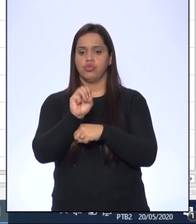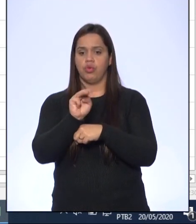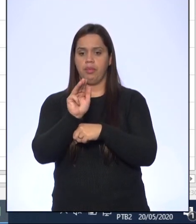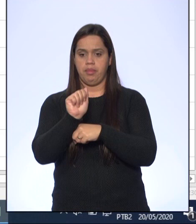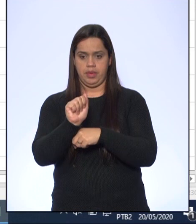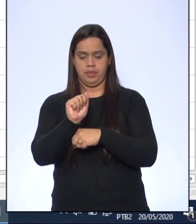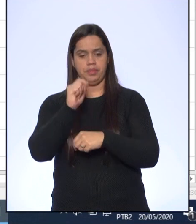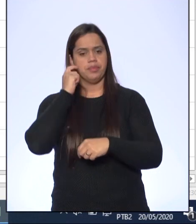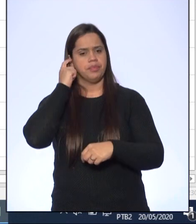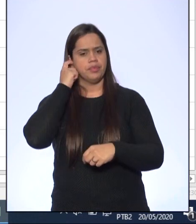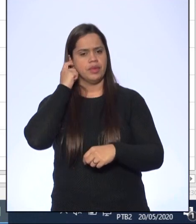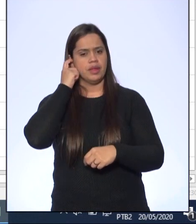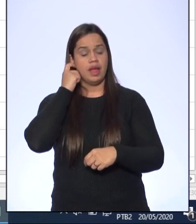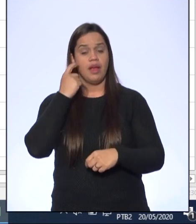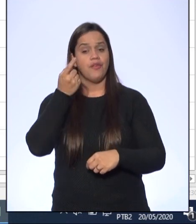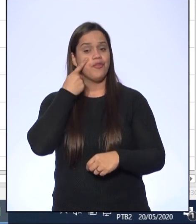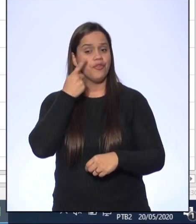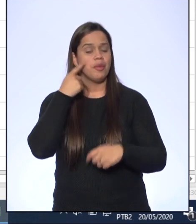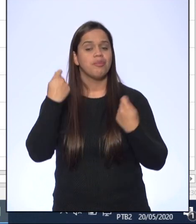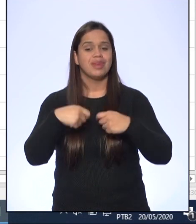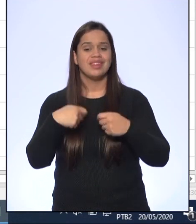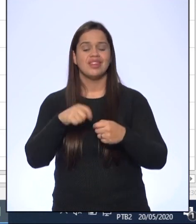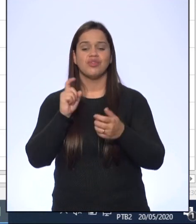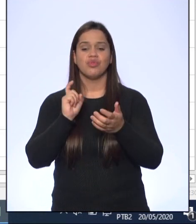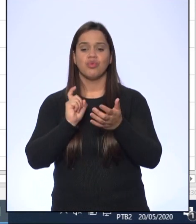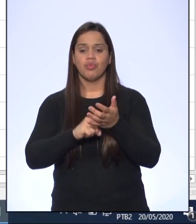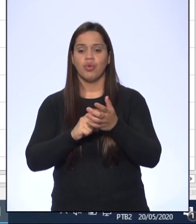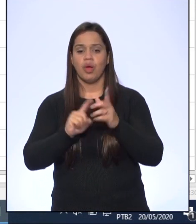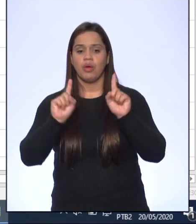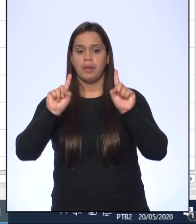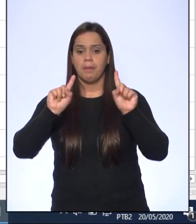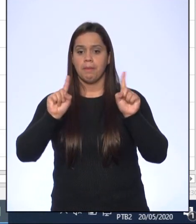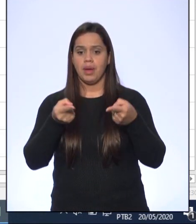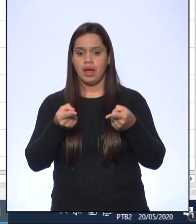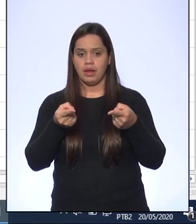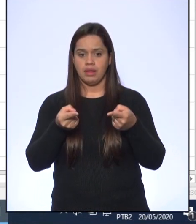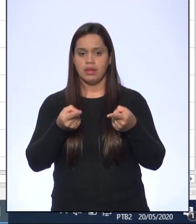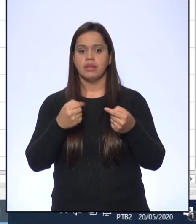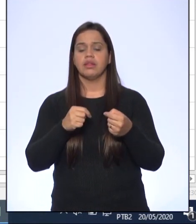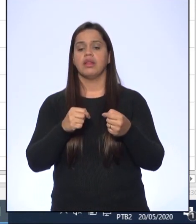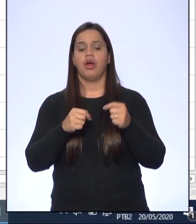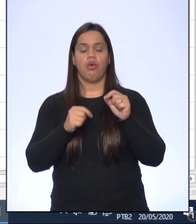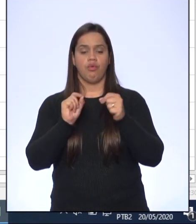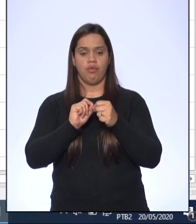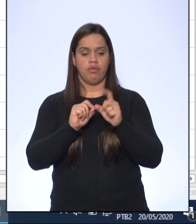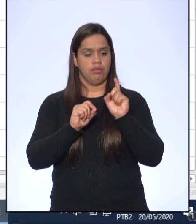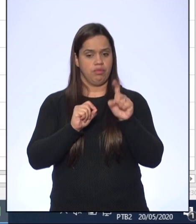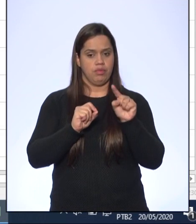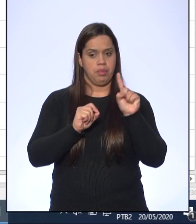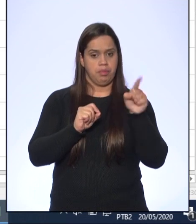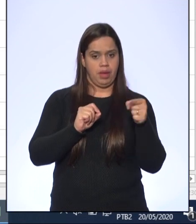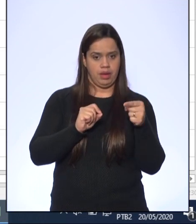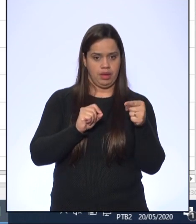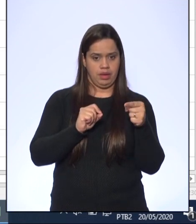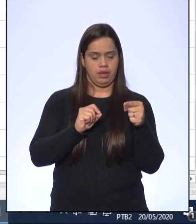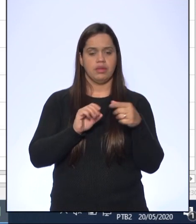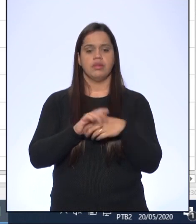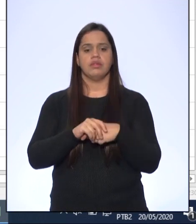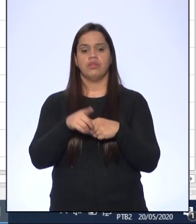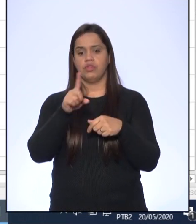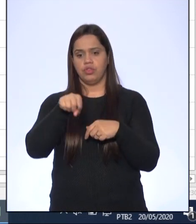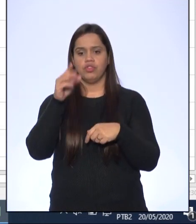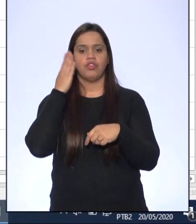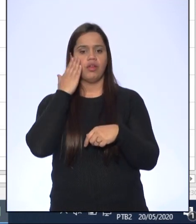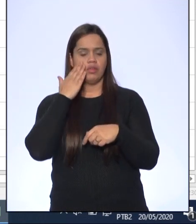eu tenho que pôr parênteses, senão eu não consigo selecionar. O que eu vou fazer? Seleciono parênteses. Vocês são bem